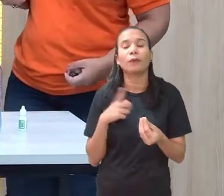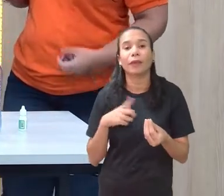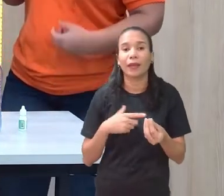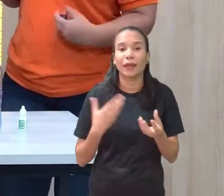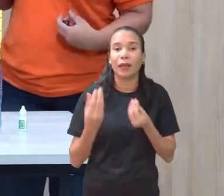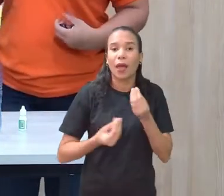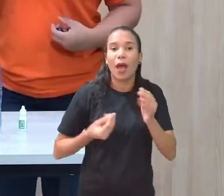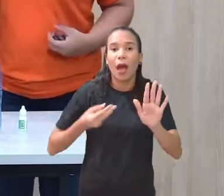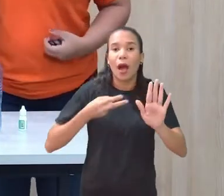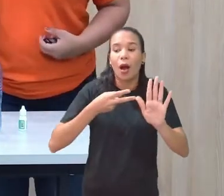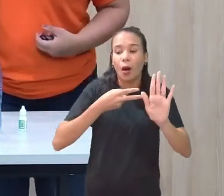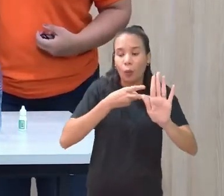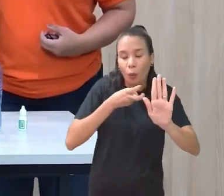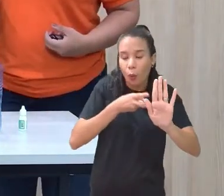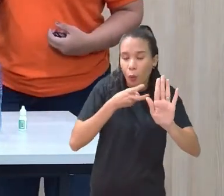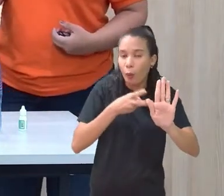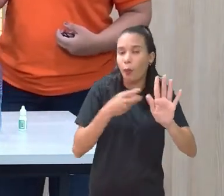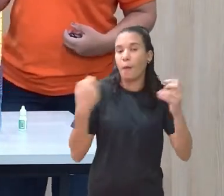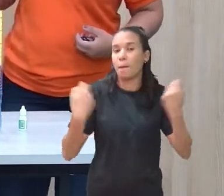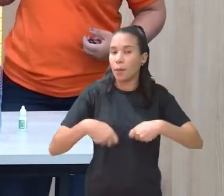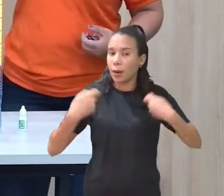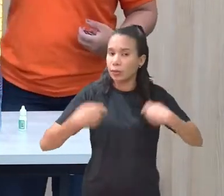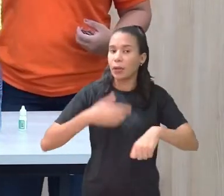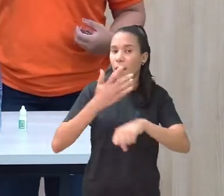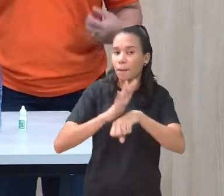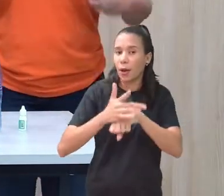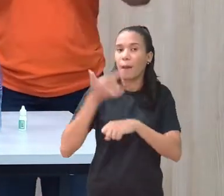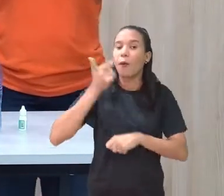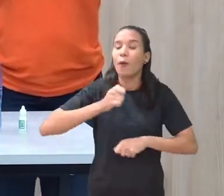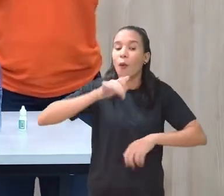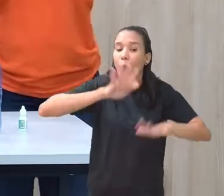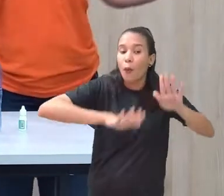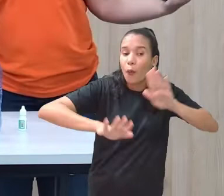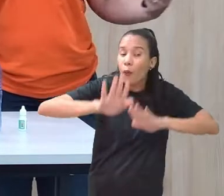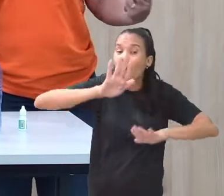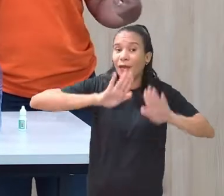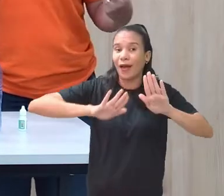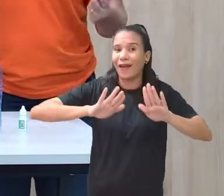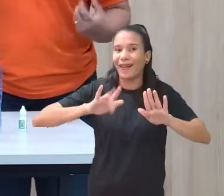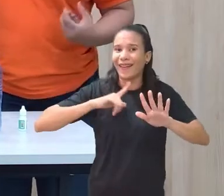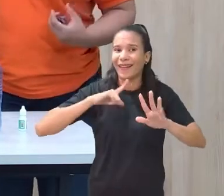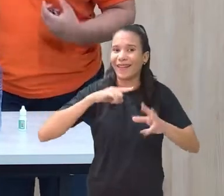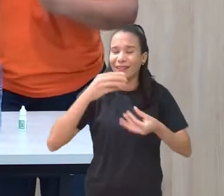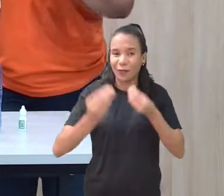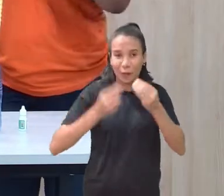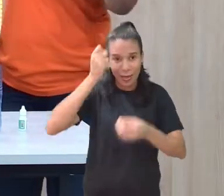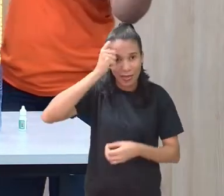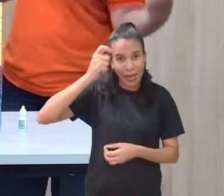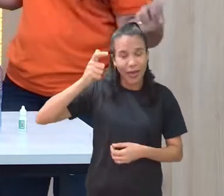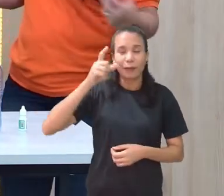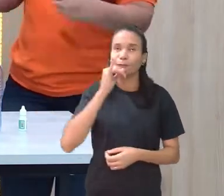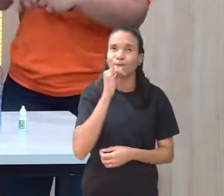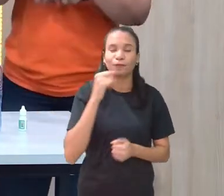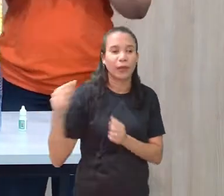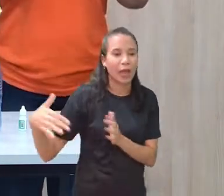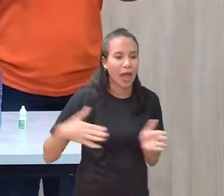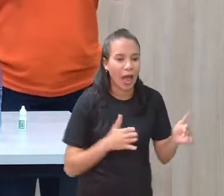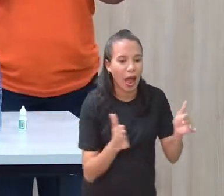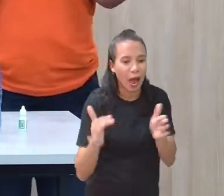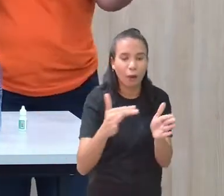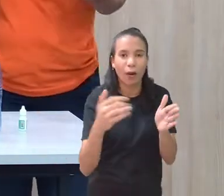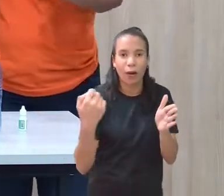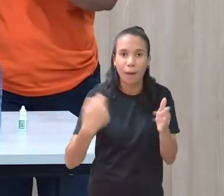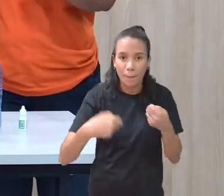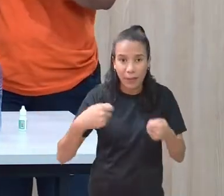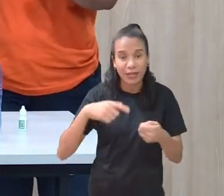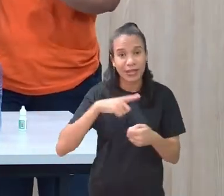conotativa, a gente precisa fazer isso para cuidar, já trazendo essa linguagem figurada. Se a gente tem os rios, se